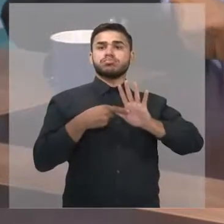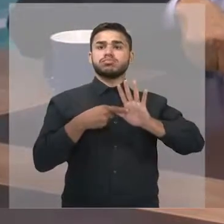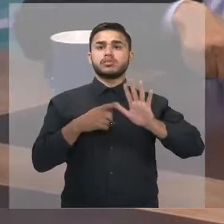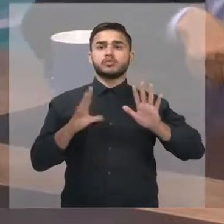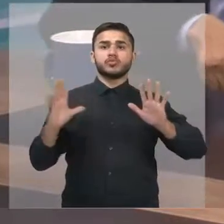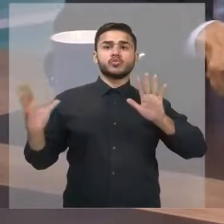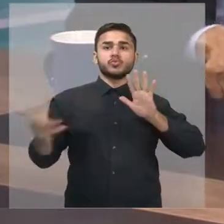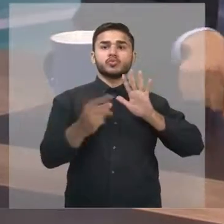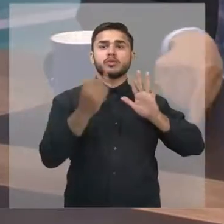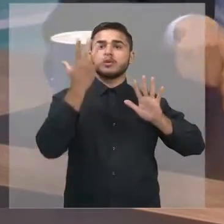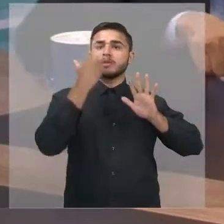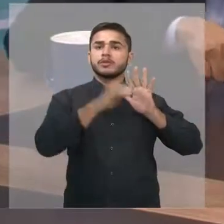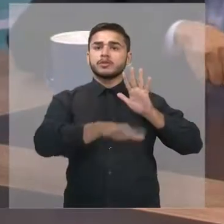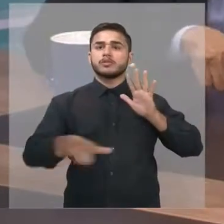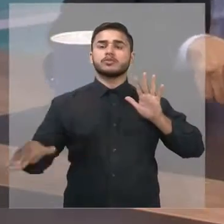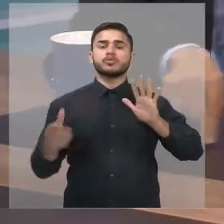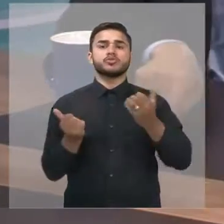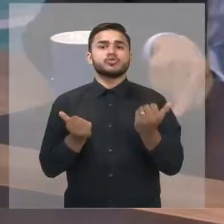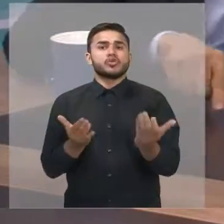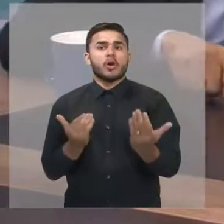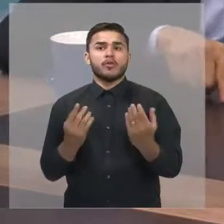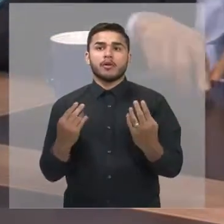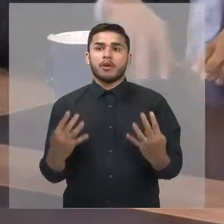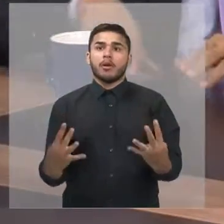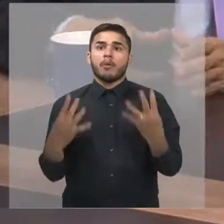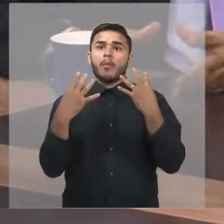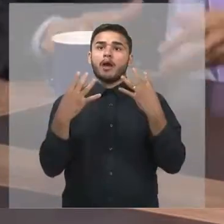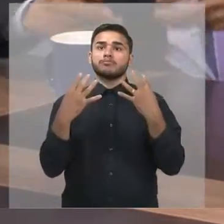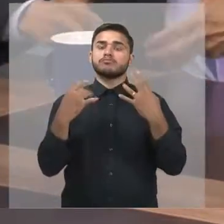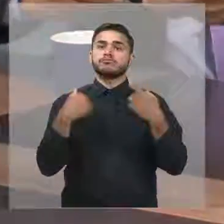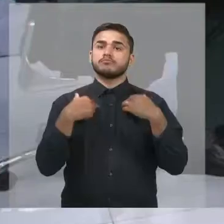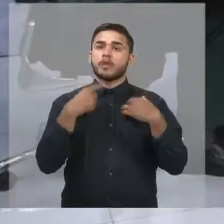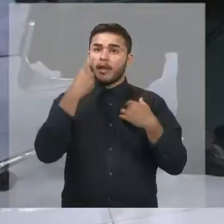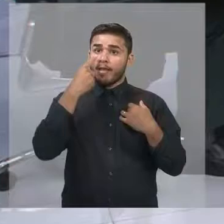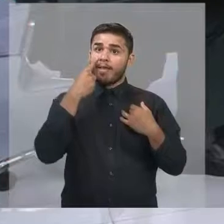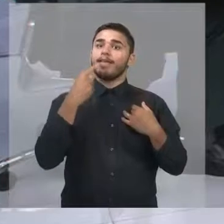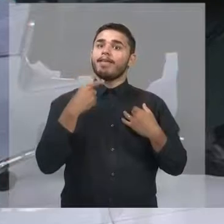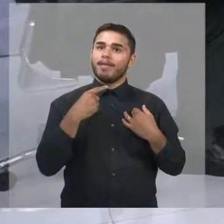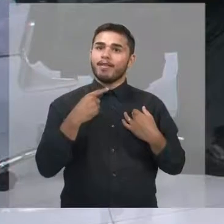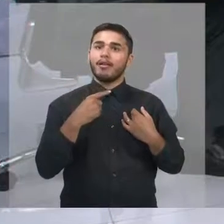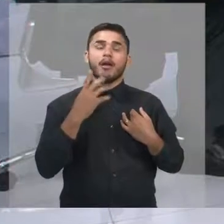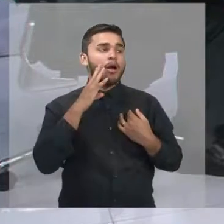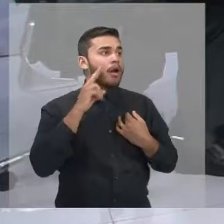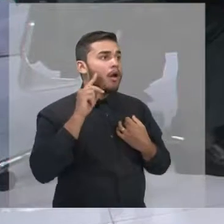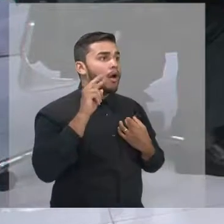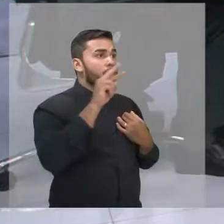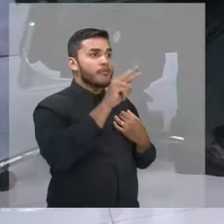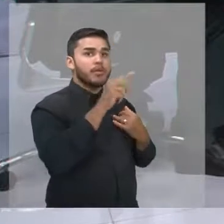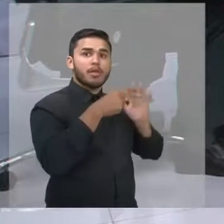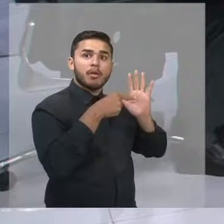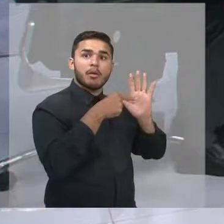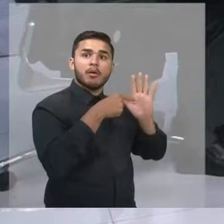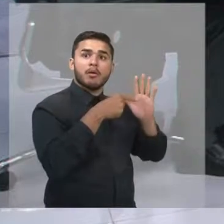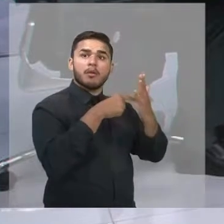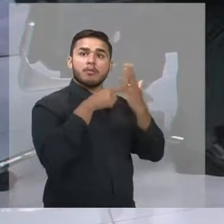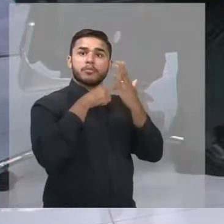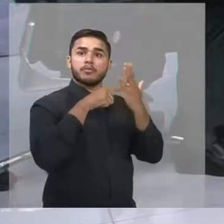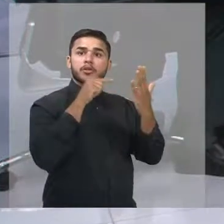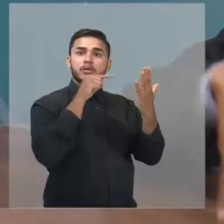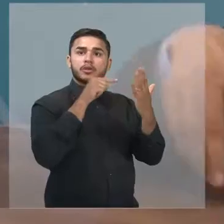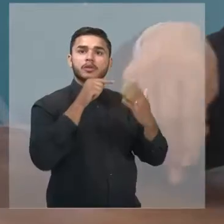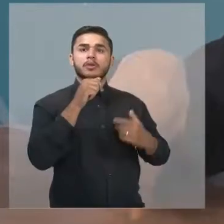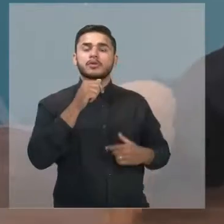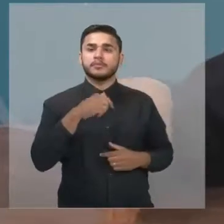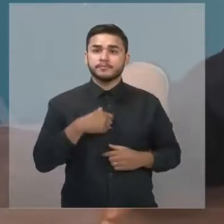é o paradigma para as crianças e para os jovens, para formar a cultura daquele município. Aí o